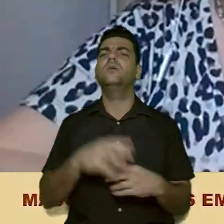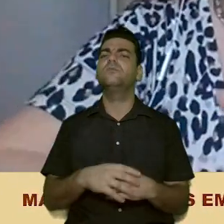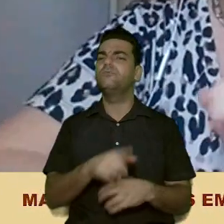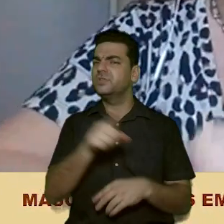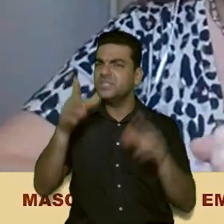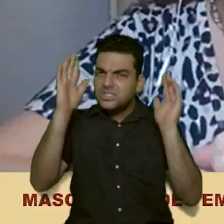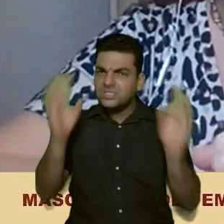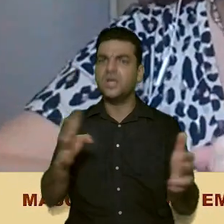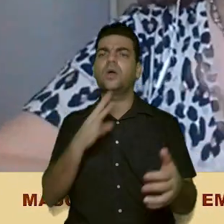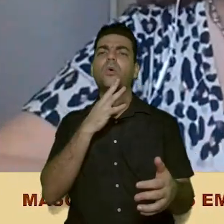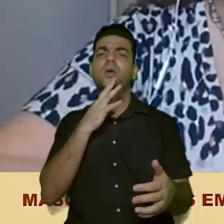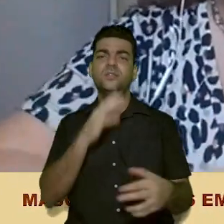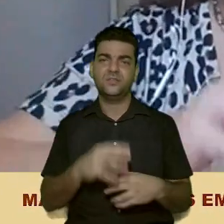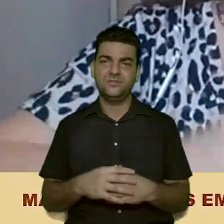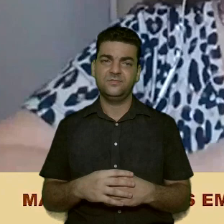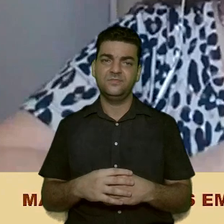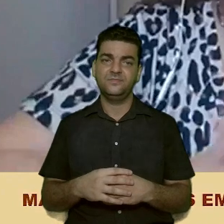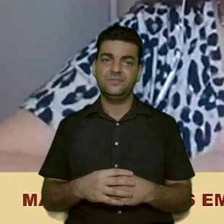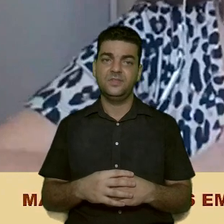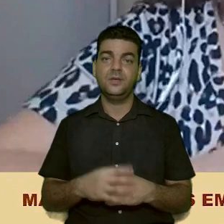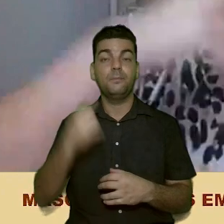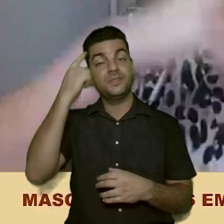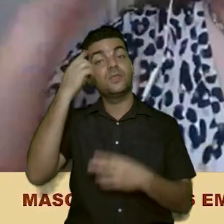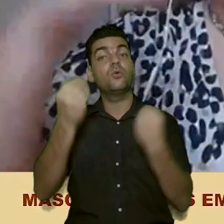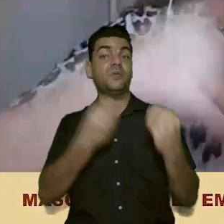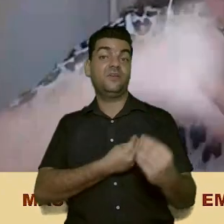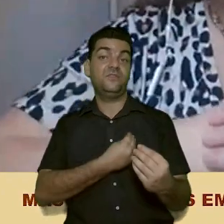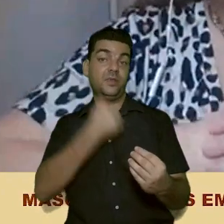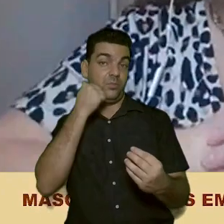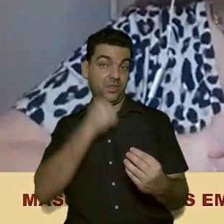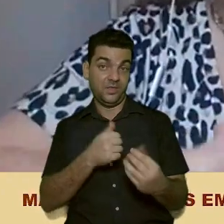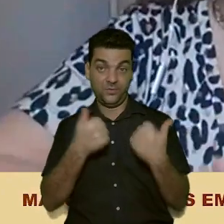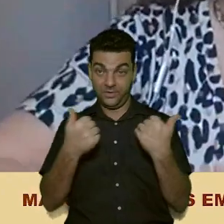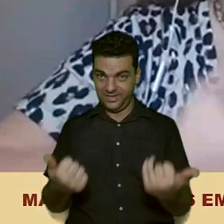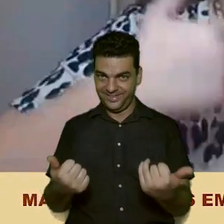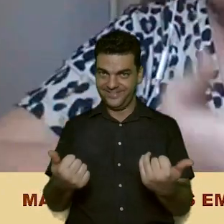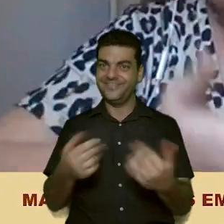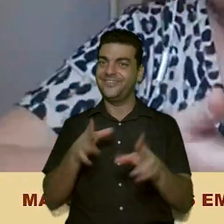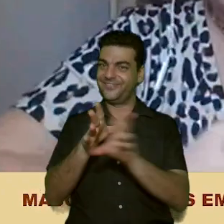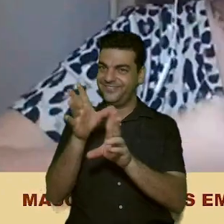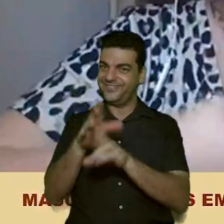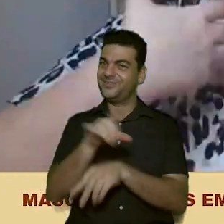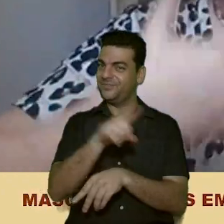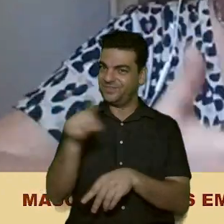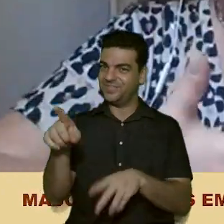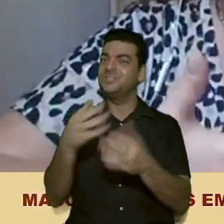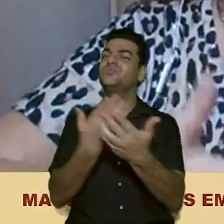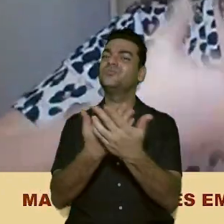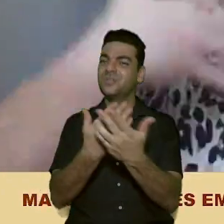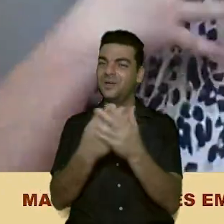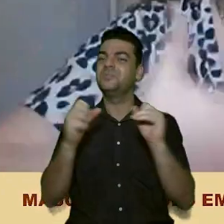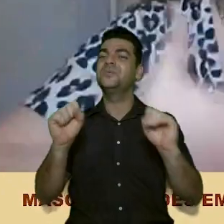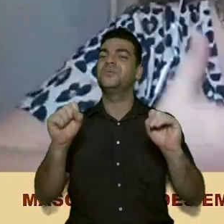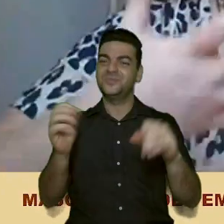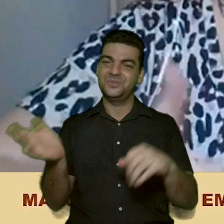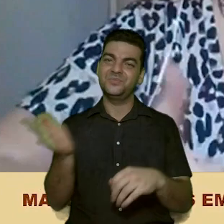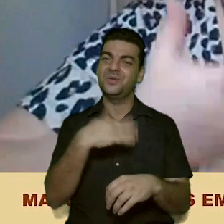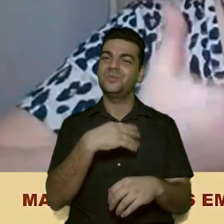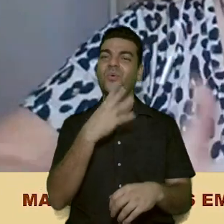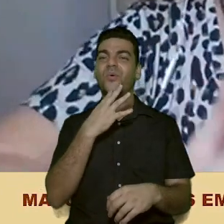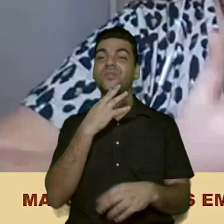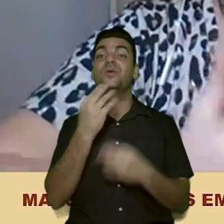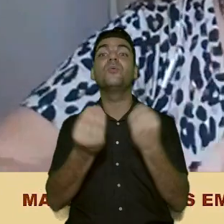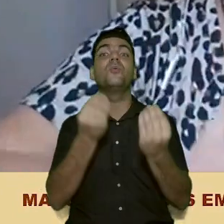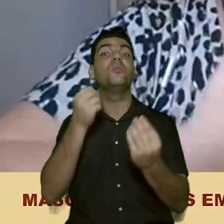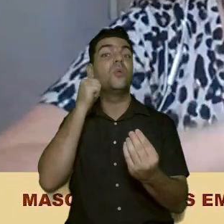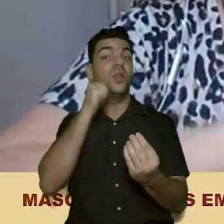de microagressões com relação à nossa existência. Então fica aí a dica para vocês, gente, tem que estudar, tem que conhecer como as mulheres